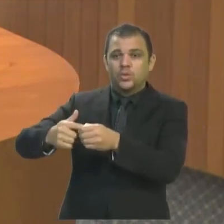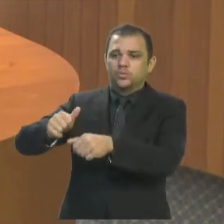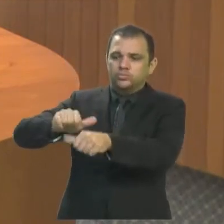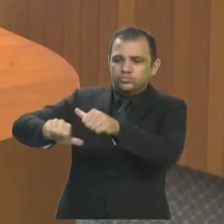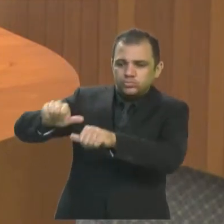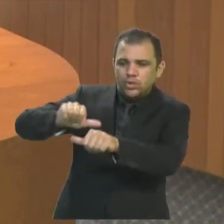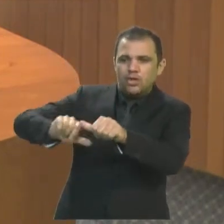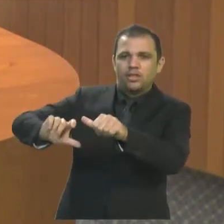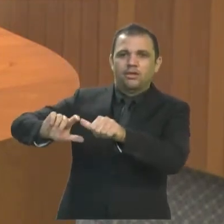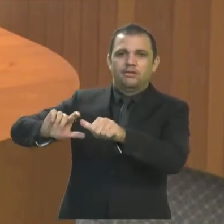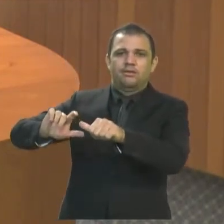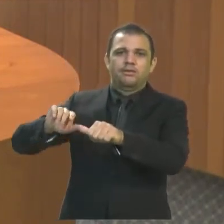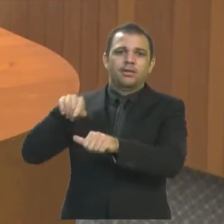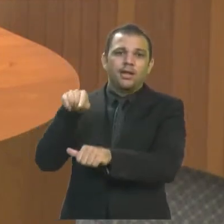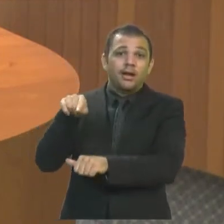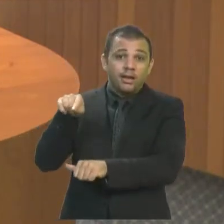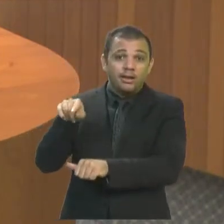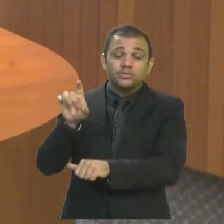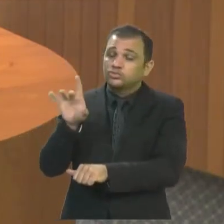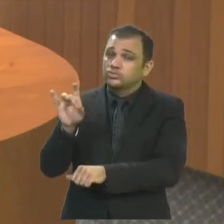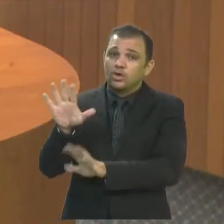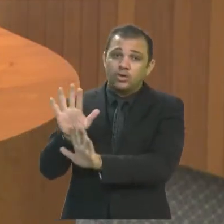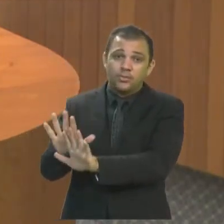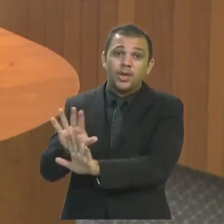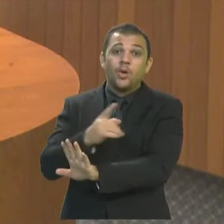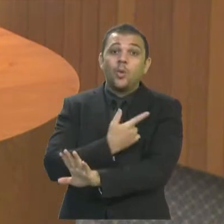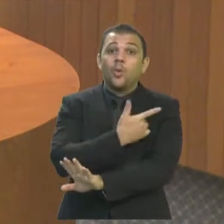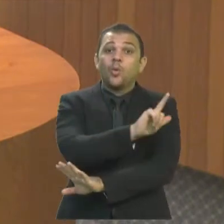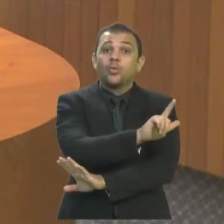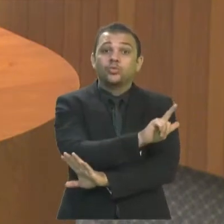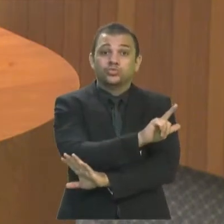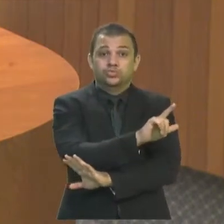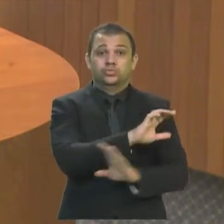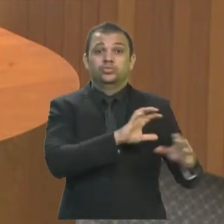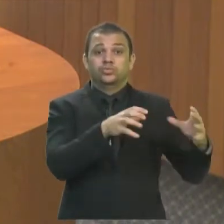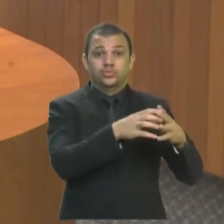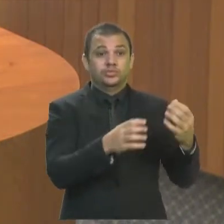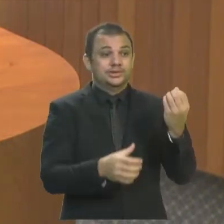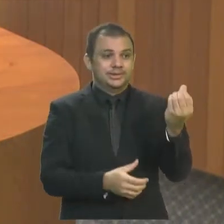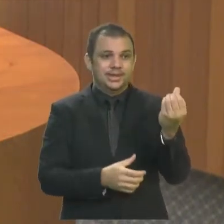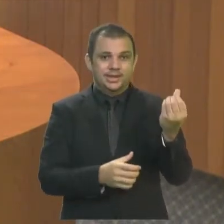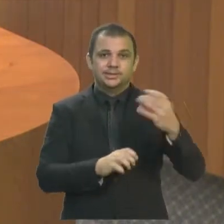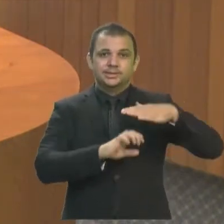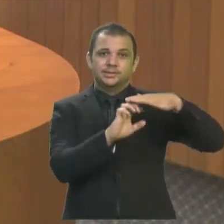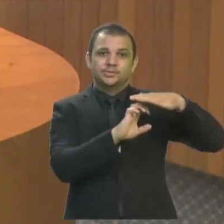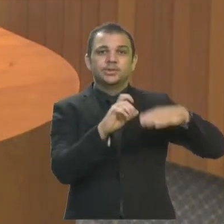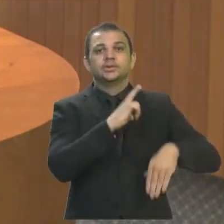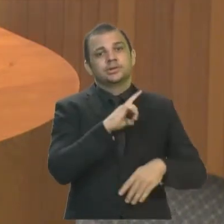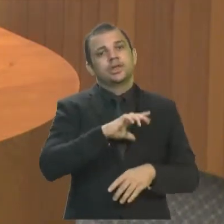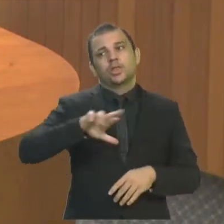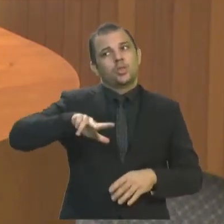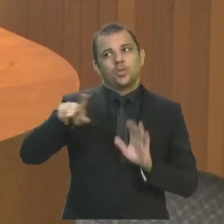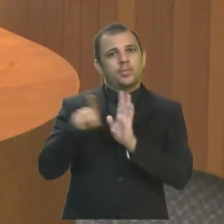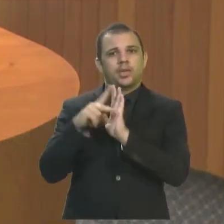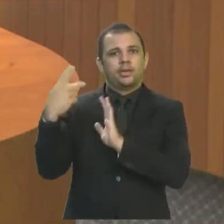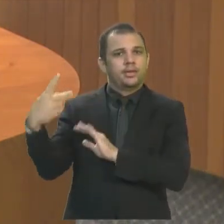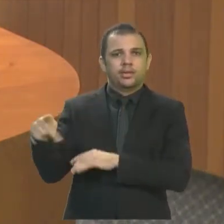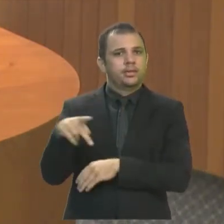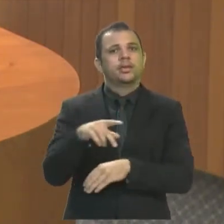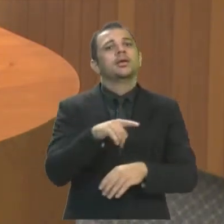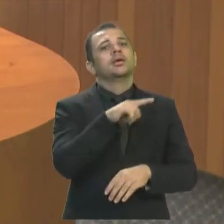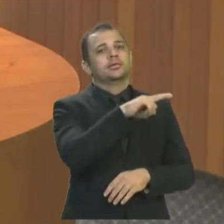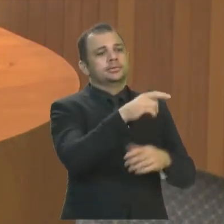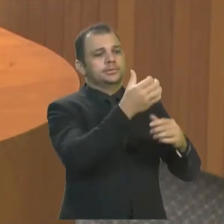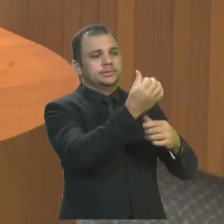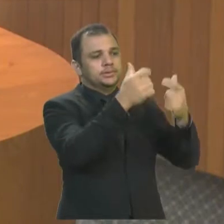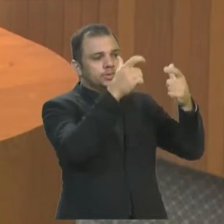apenas por 5% da produção. E aí é óbvio que a Petrobras vai ditar a sua política de preço. O barril de petróleo hoje, o Brent,